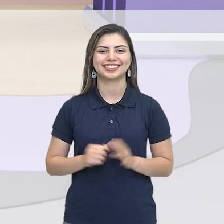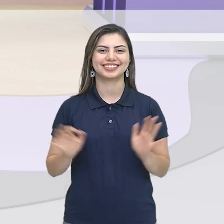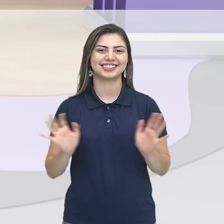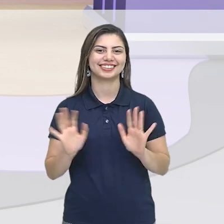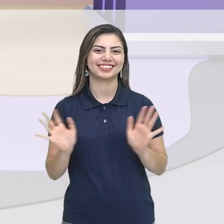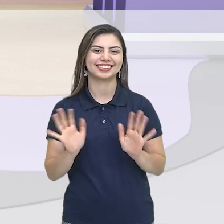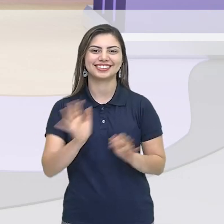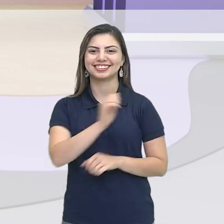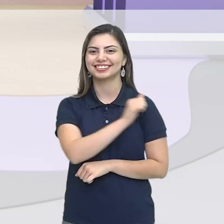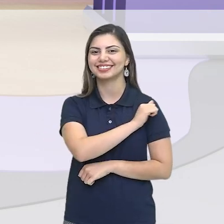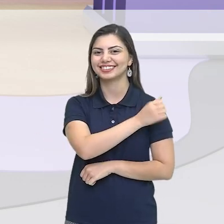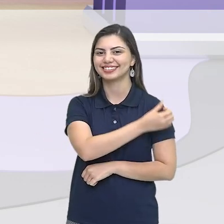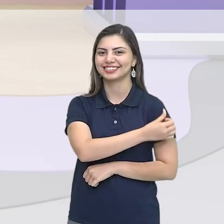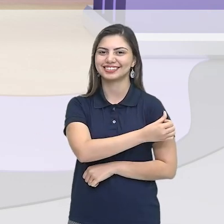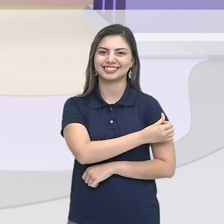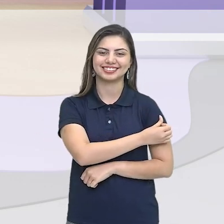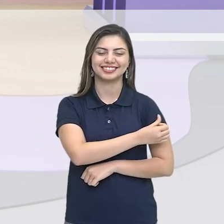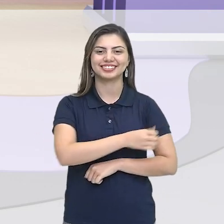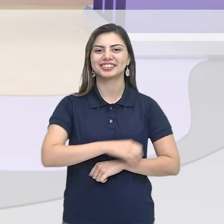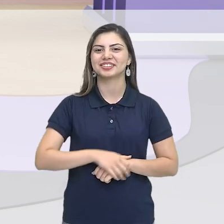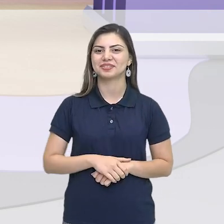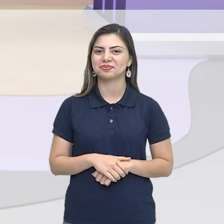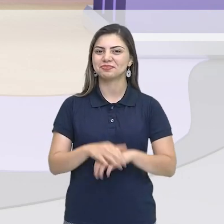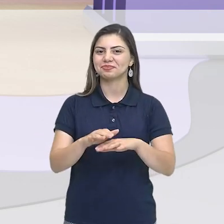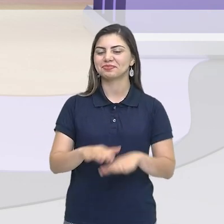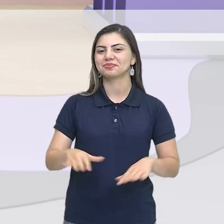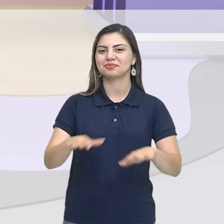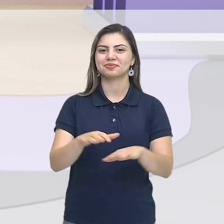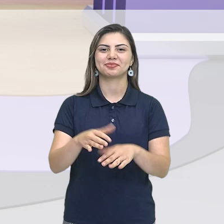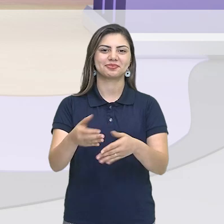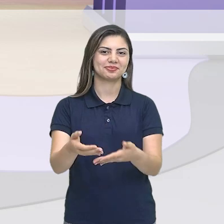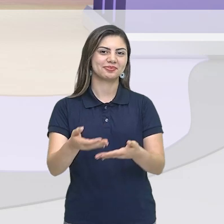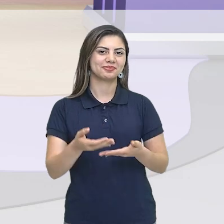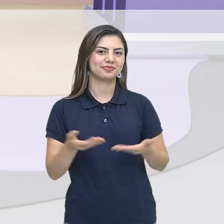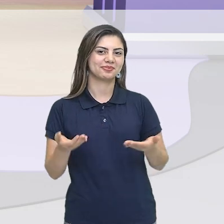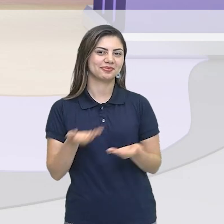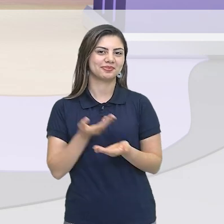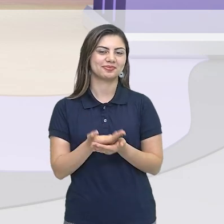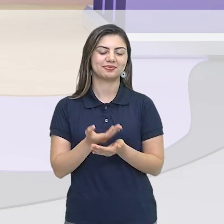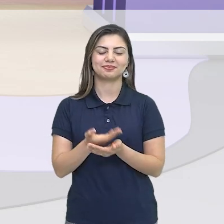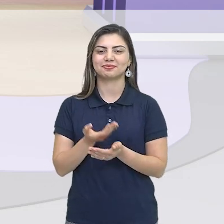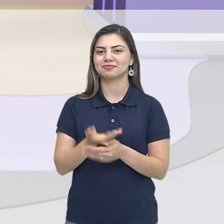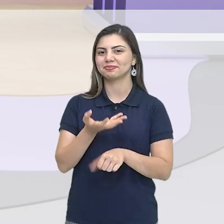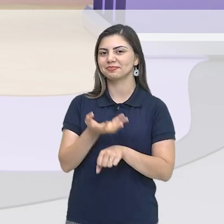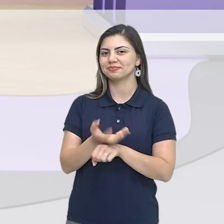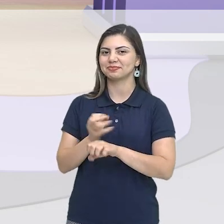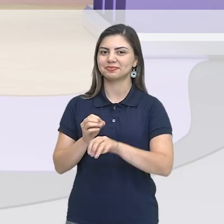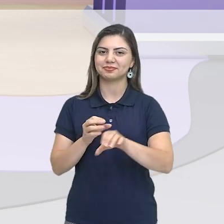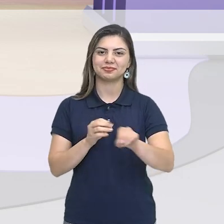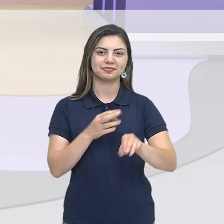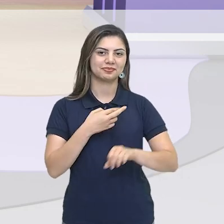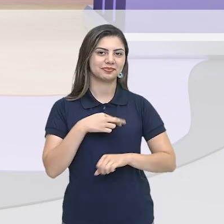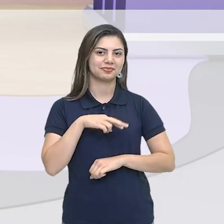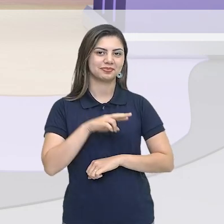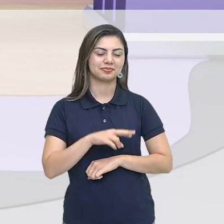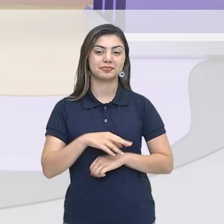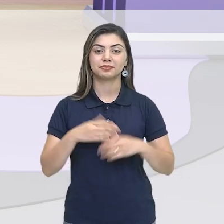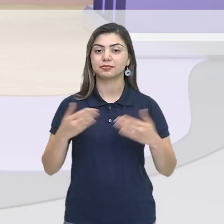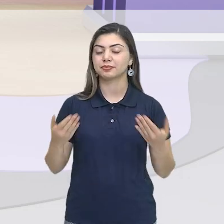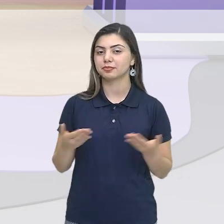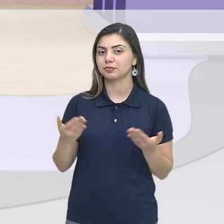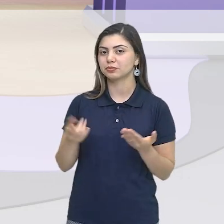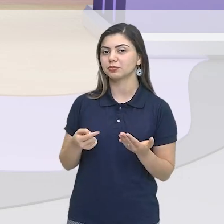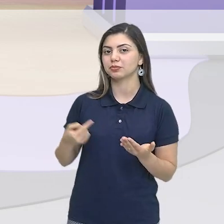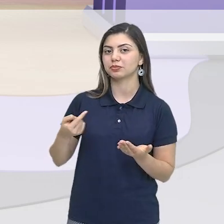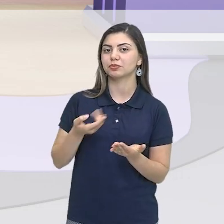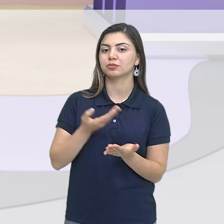Olá, alunos do sexto ano do ensino fundamental. Sejam bem-vindos à nossa aula de ensino religioso. E nesta aula